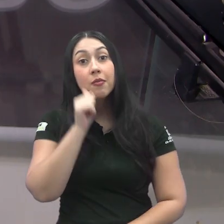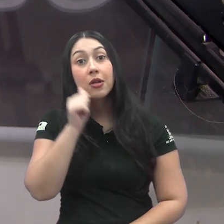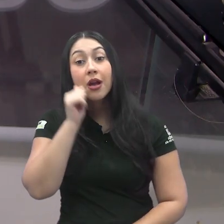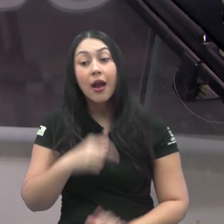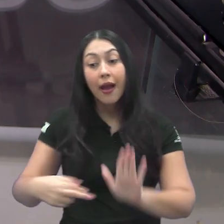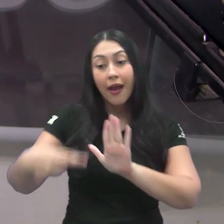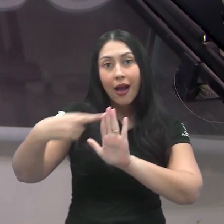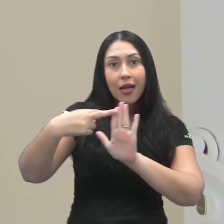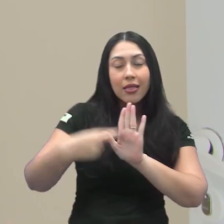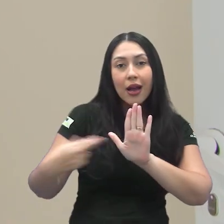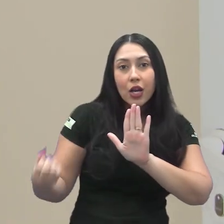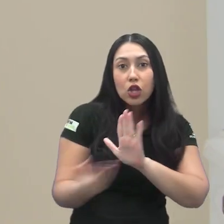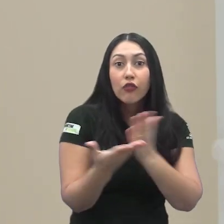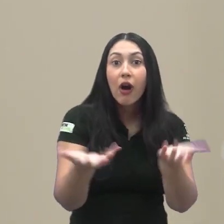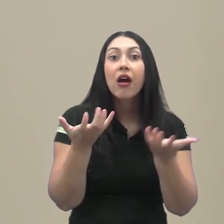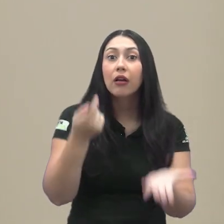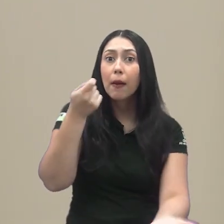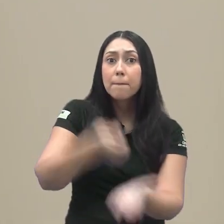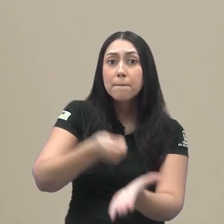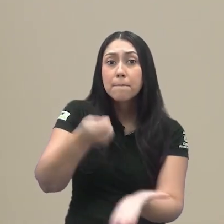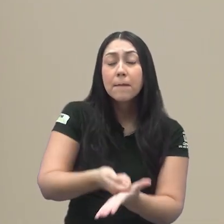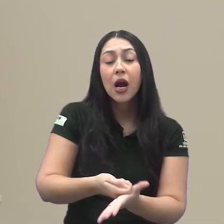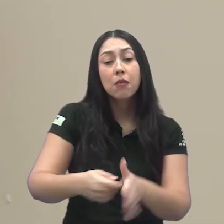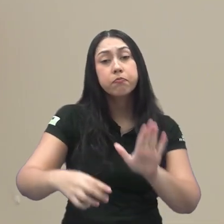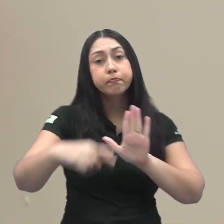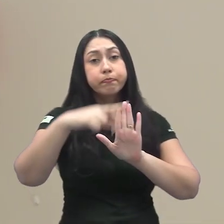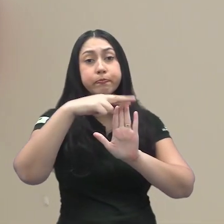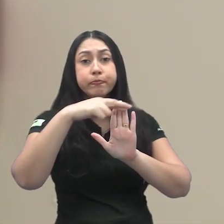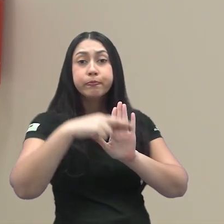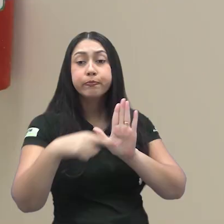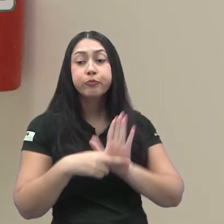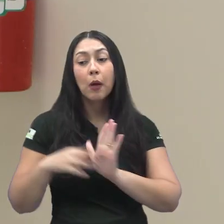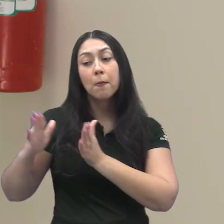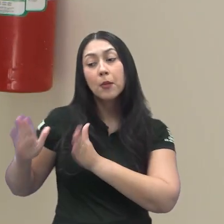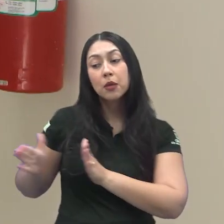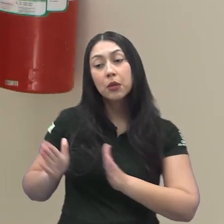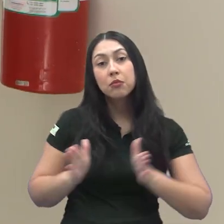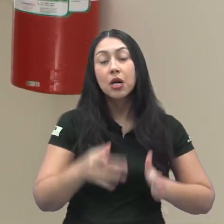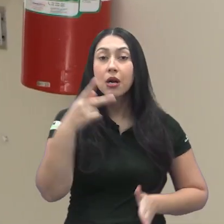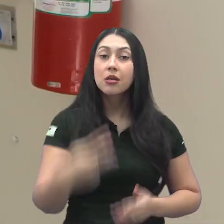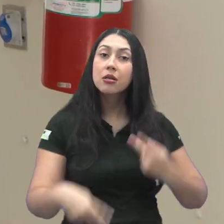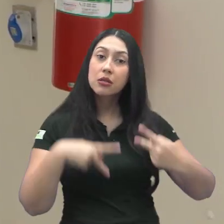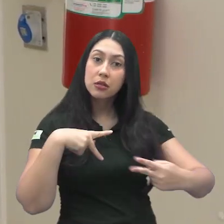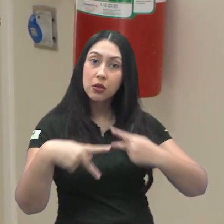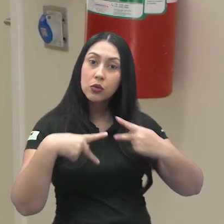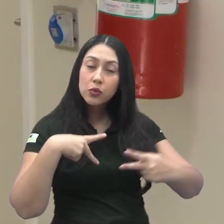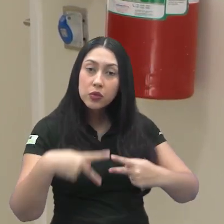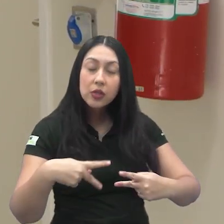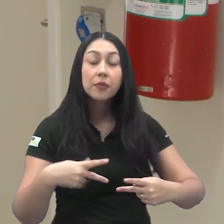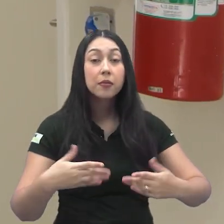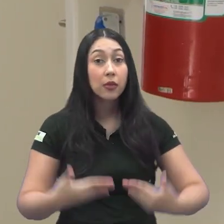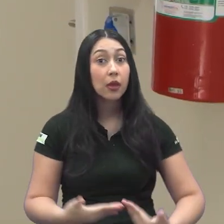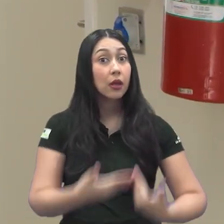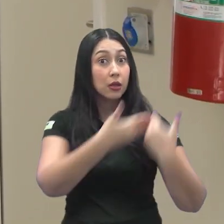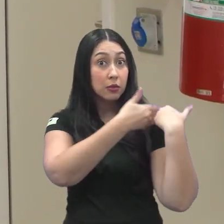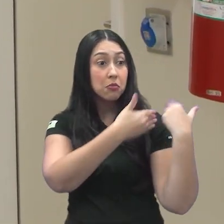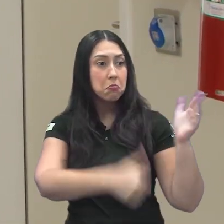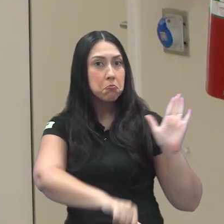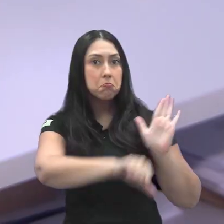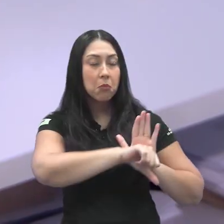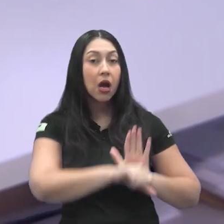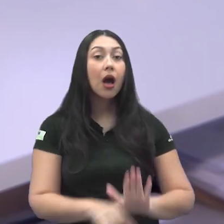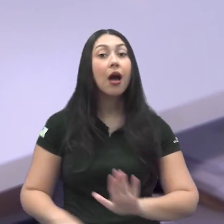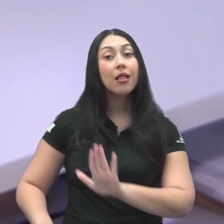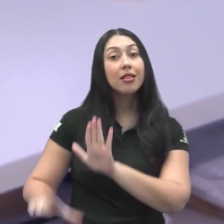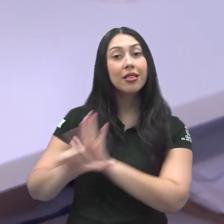a nova regra municipal busca reforçar e padronizar esse processo em São José dos Campos. Além da